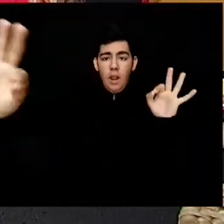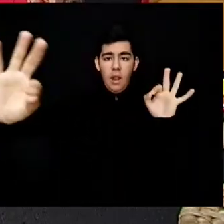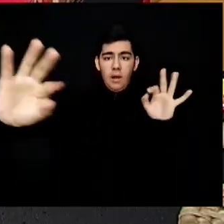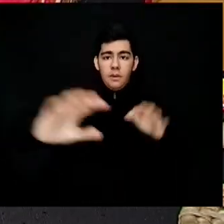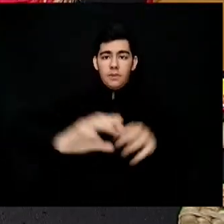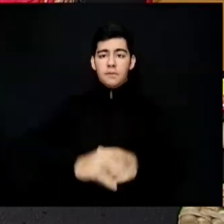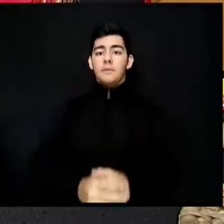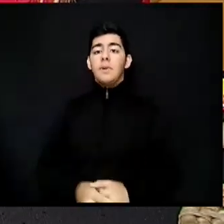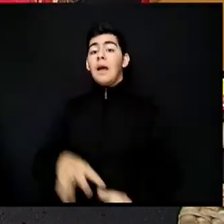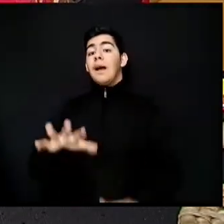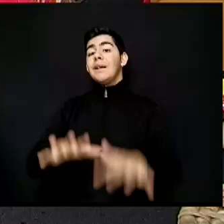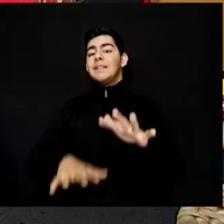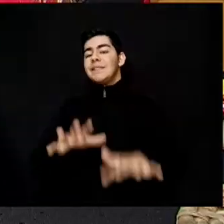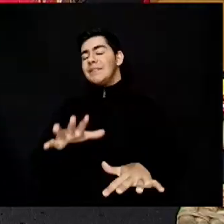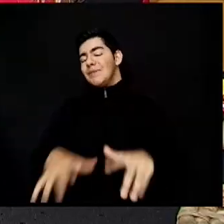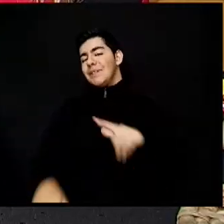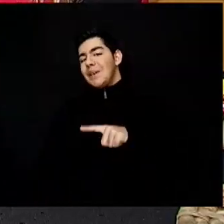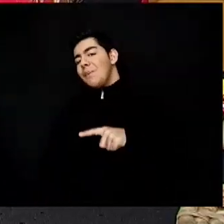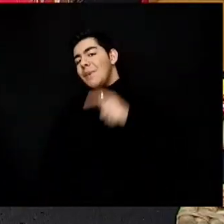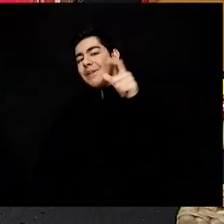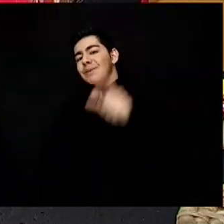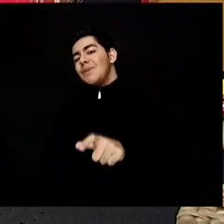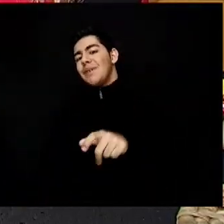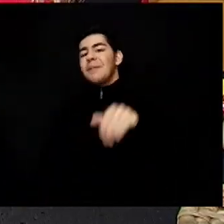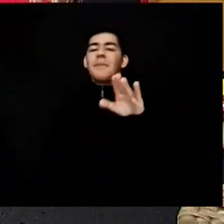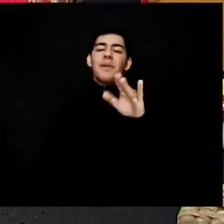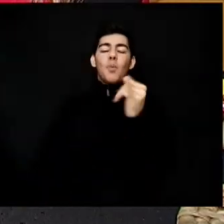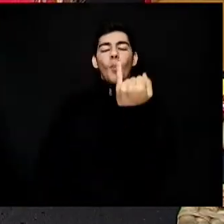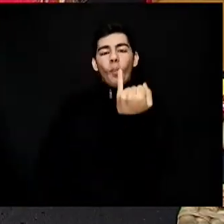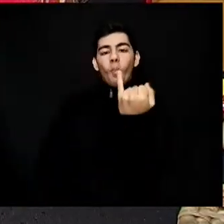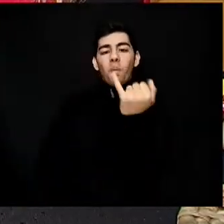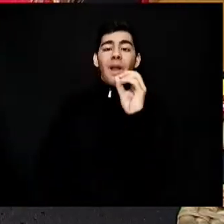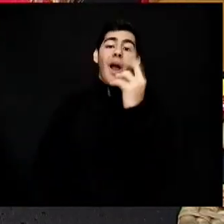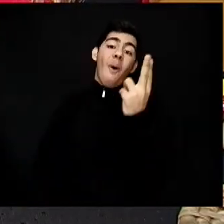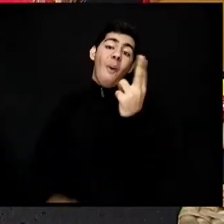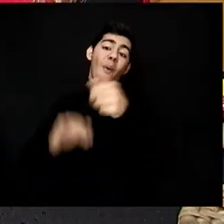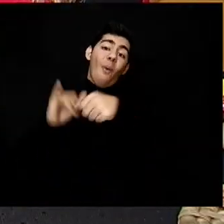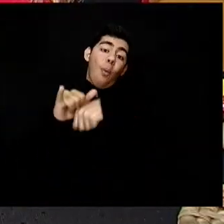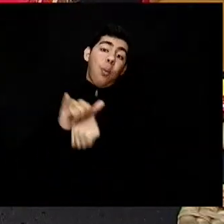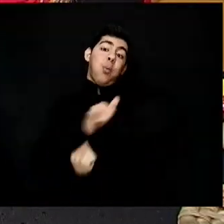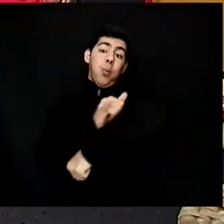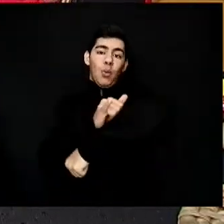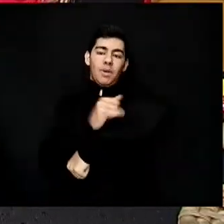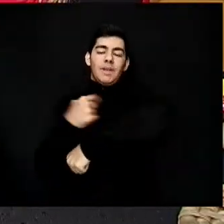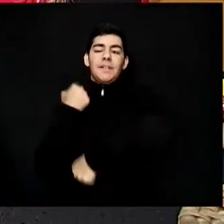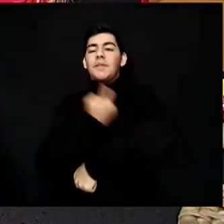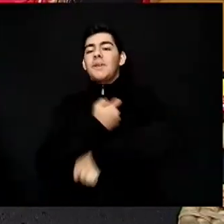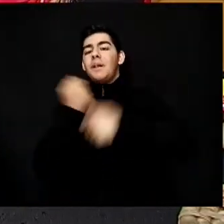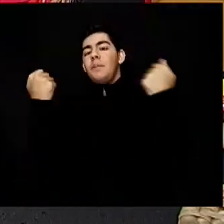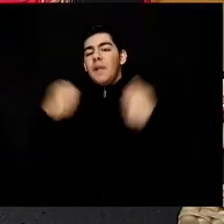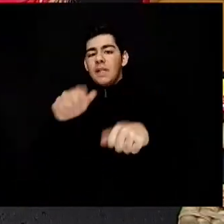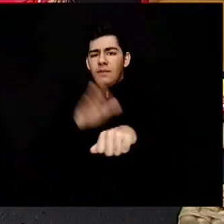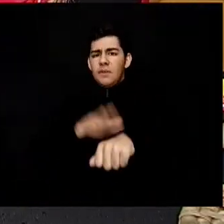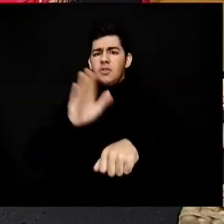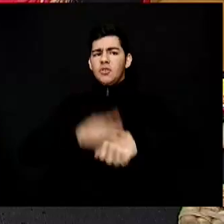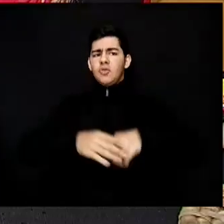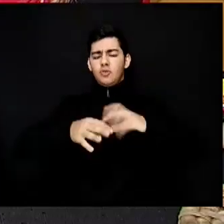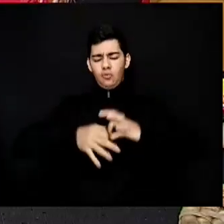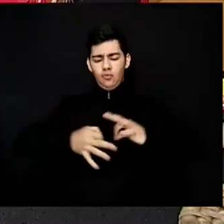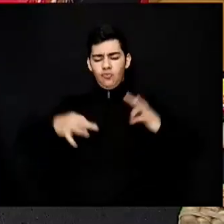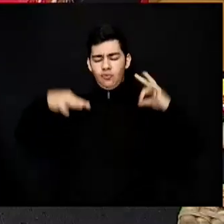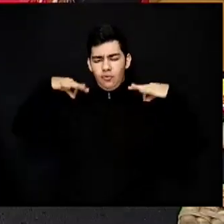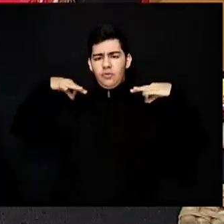magrinhas, tem as pessoas que são mais fortinhas, e aí a gente tem que fazer uma peça que todo mundo possa usar. Então, por isso a tesoura, pra